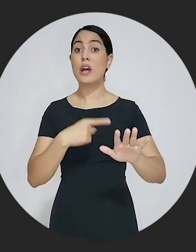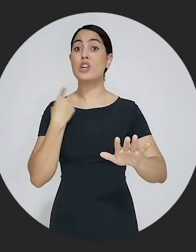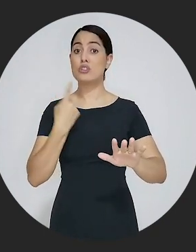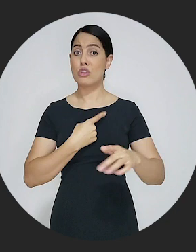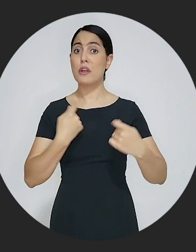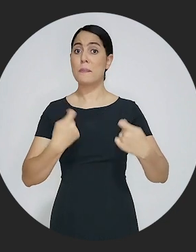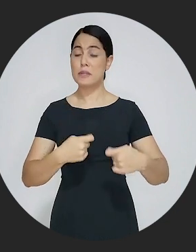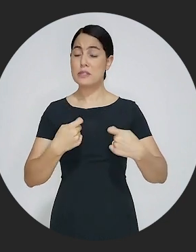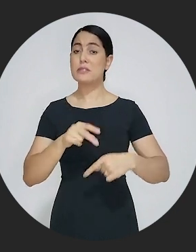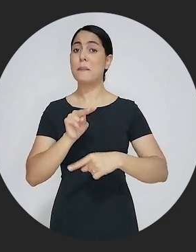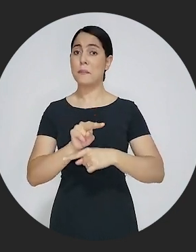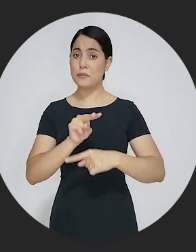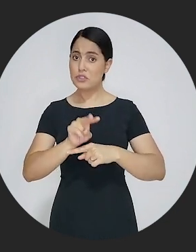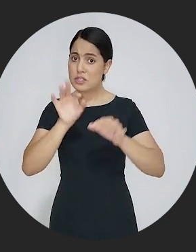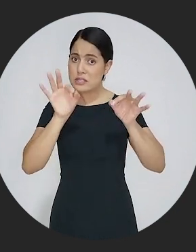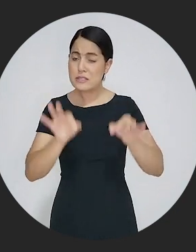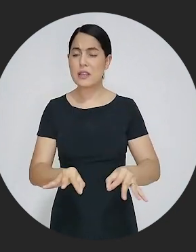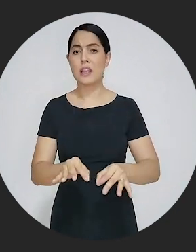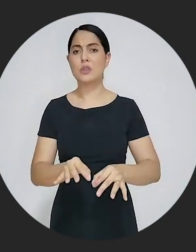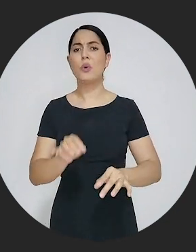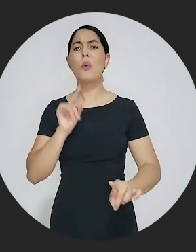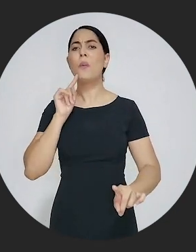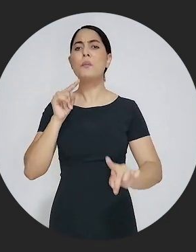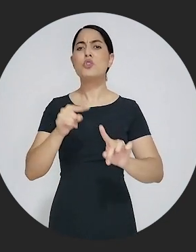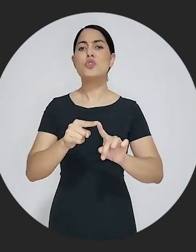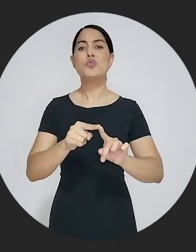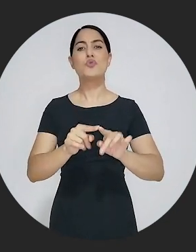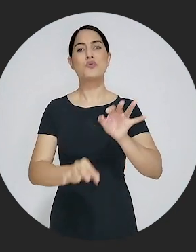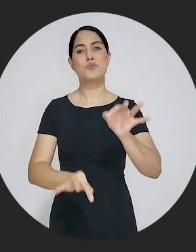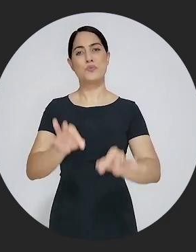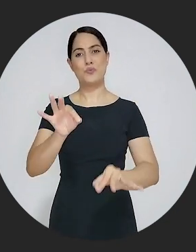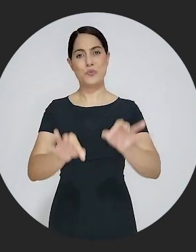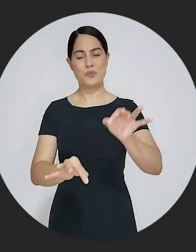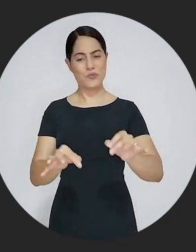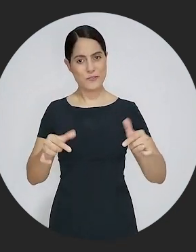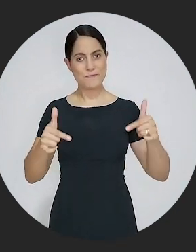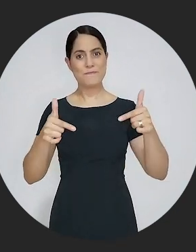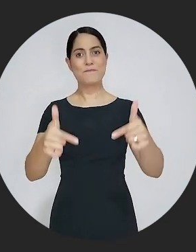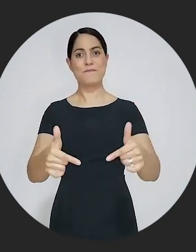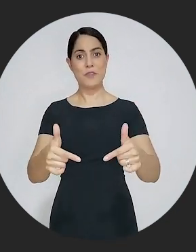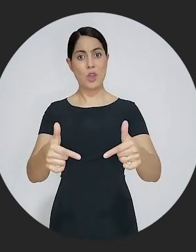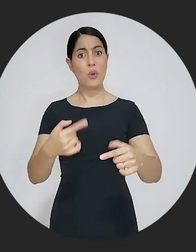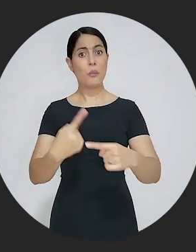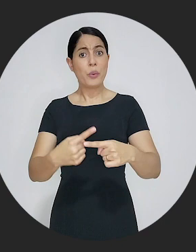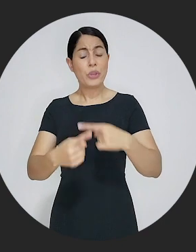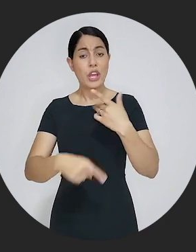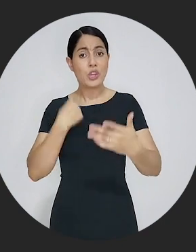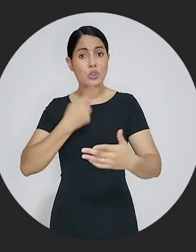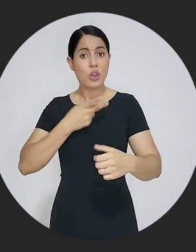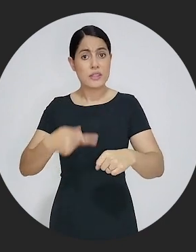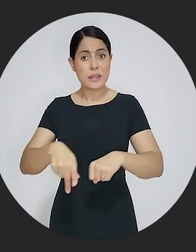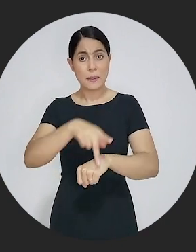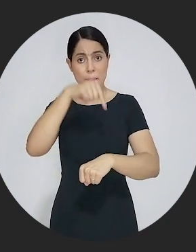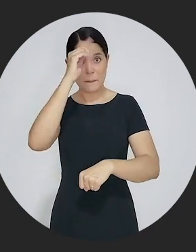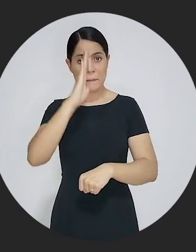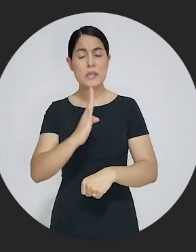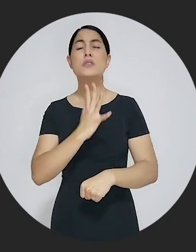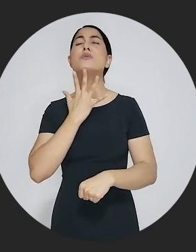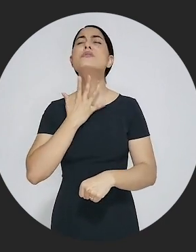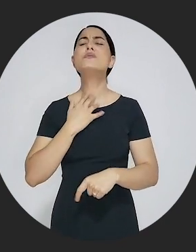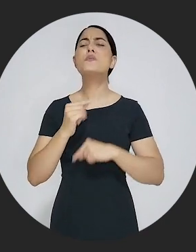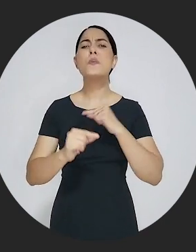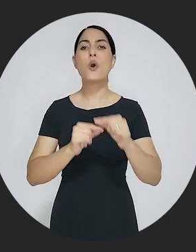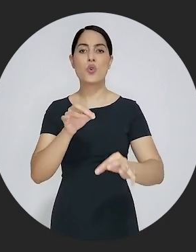relação de consumo seja preservada e protegida, como mecanismo de efetivação da justiça, do ideal de justiça que o nosso